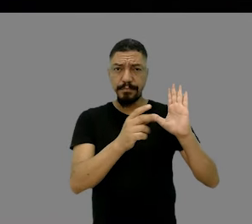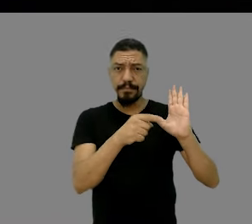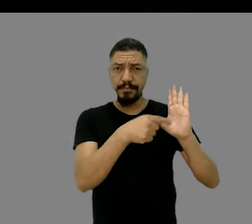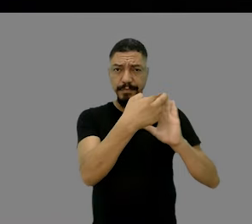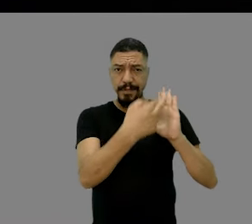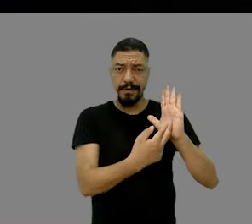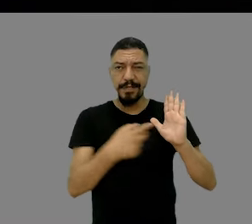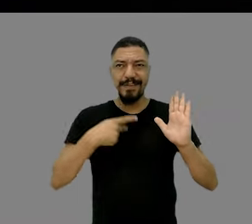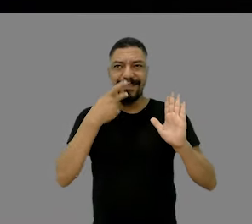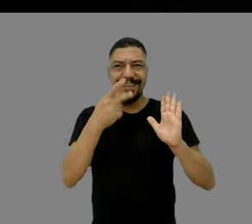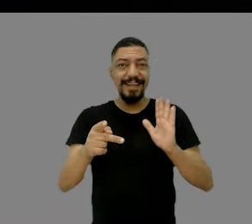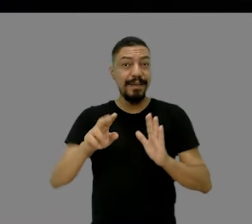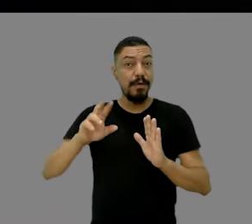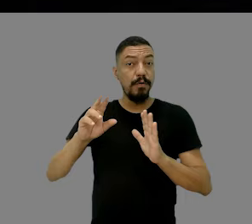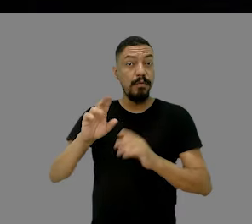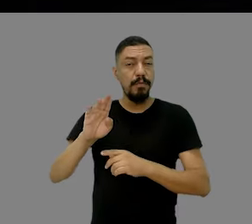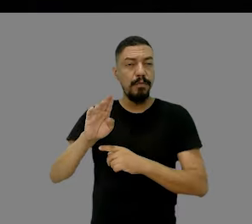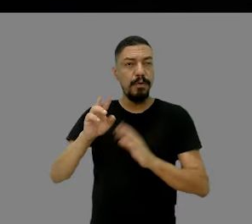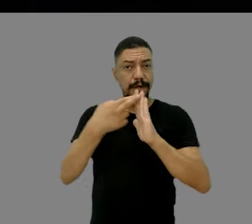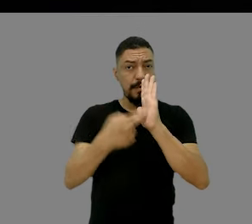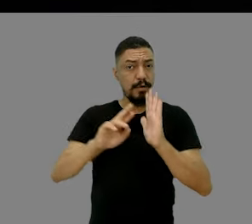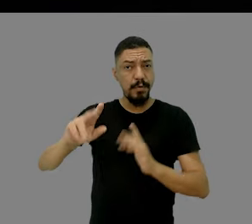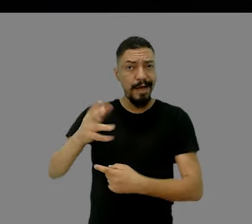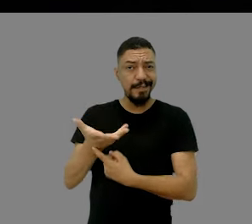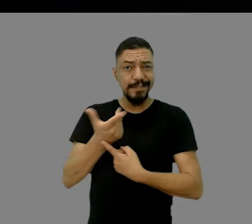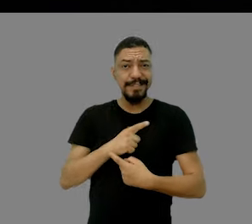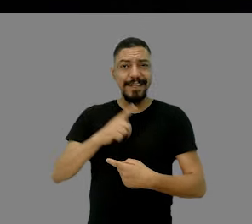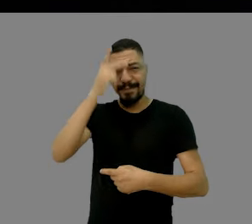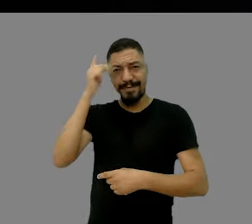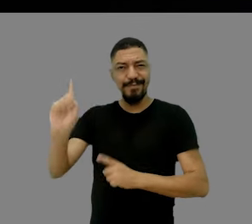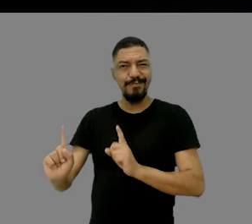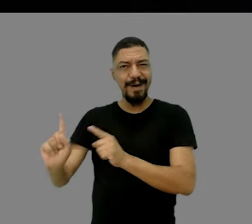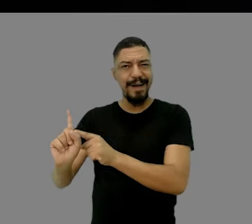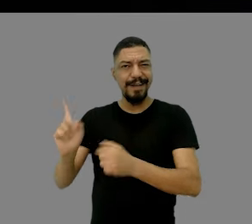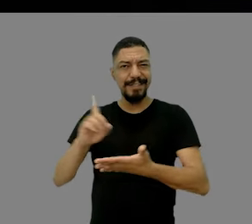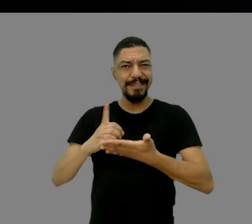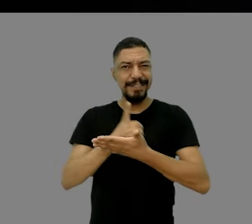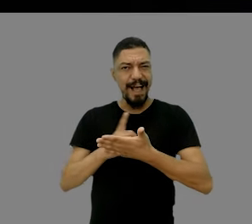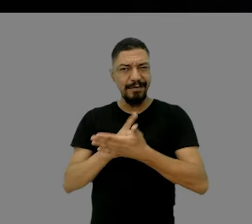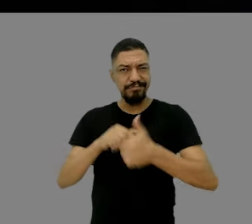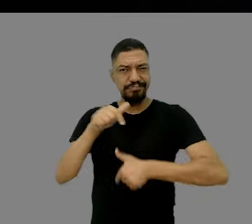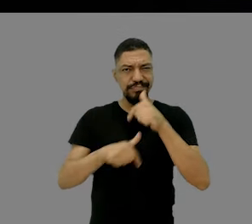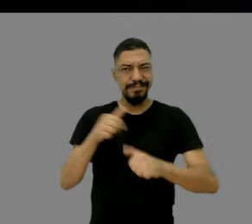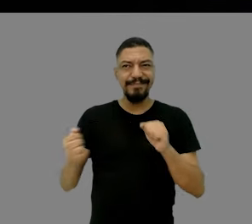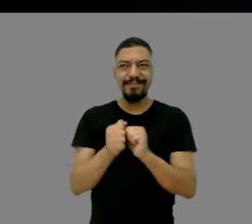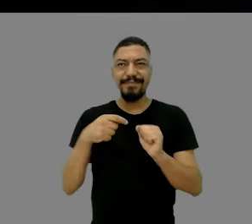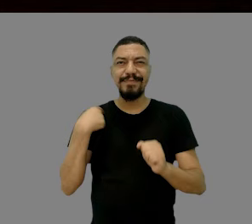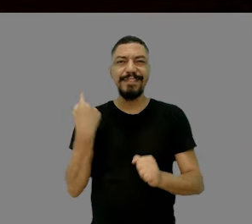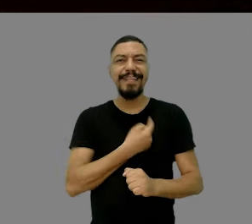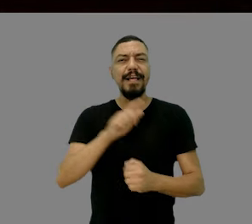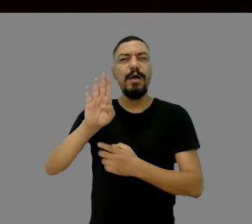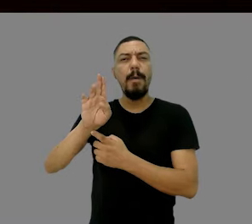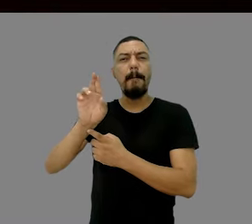faz os nossos designs, que é a Bruna Santos, né? E eu brinco que o relatório do ABC Lab eu não trouxe,